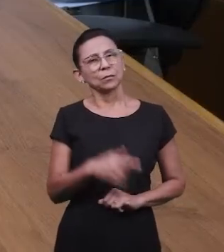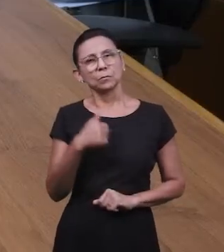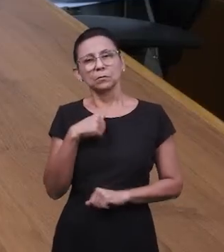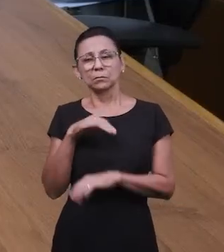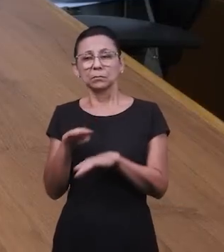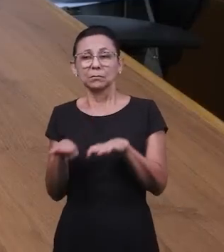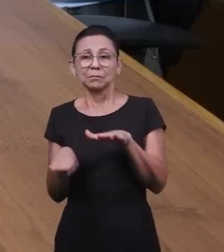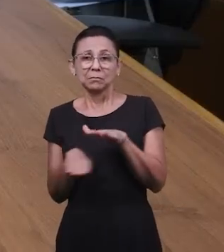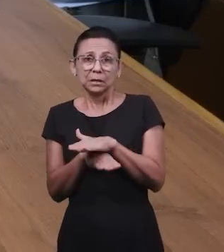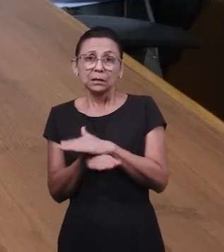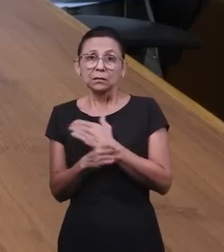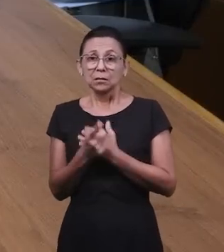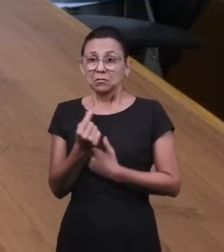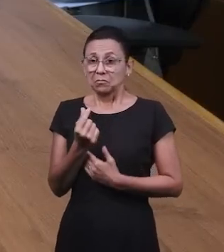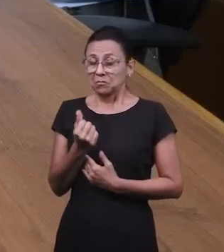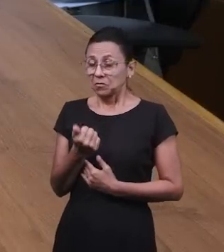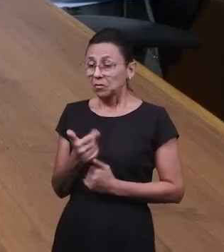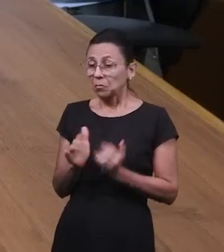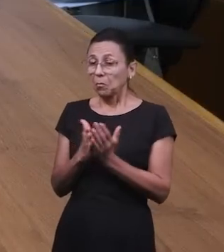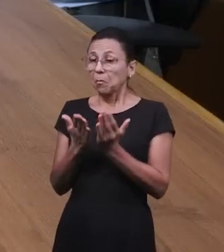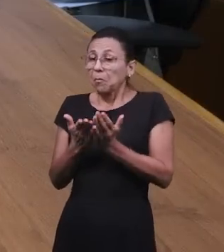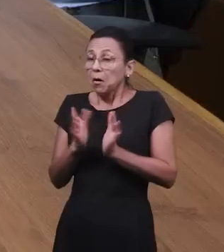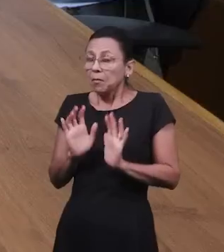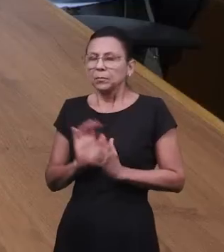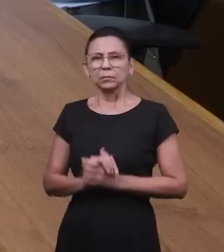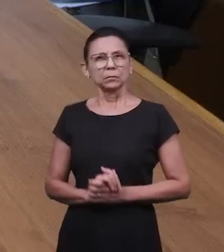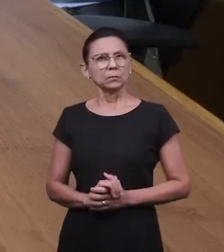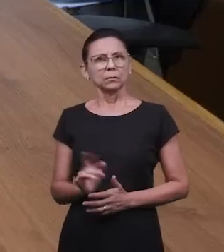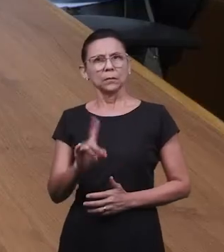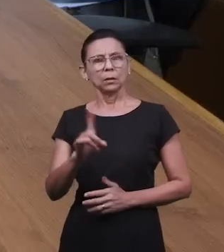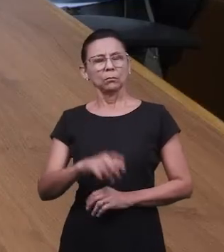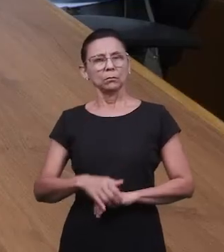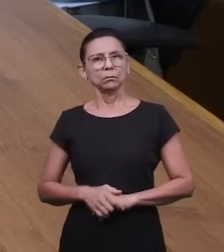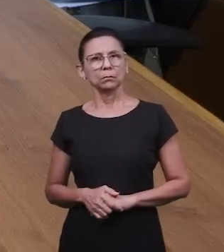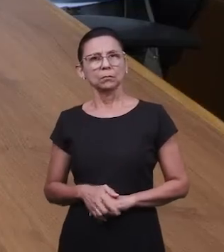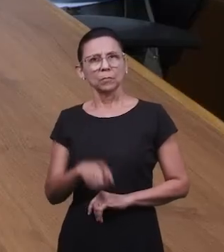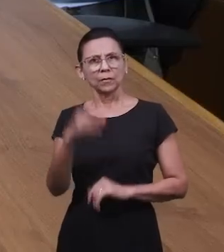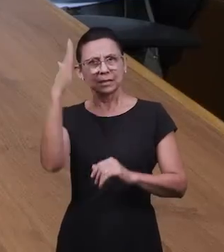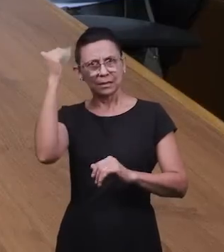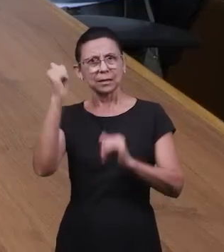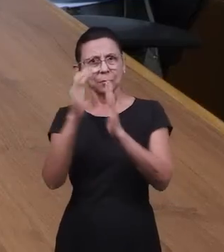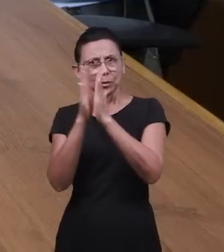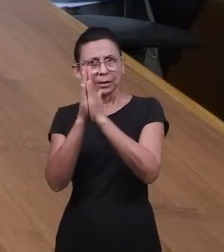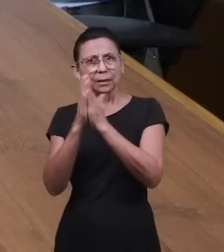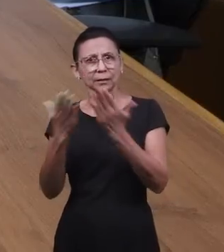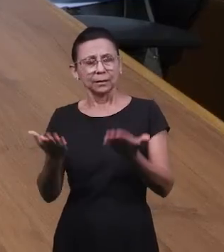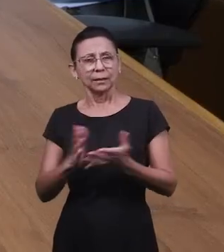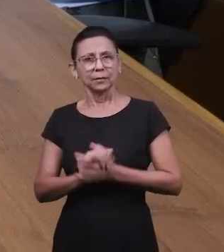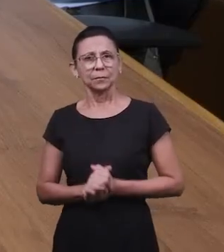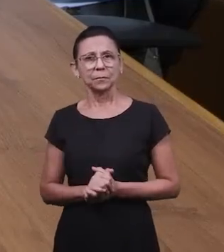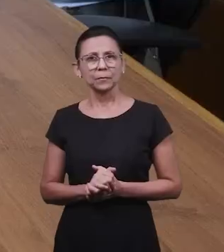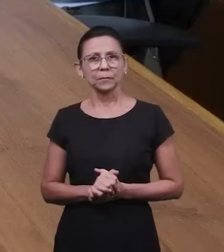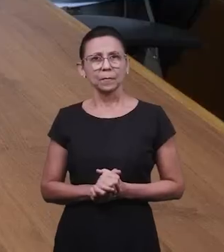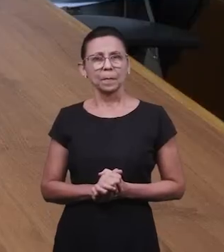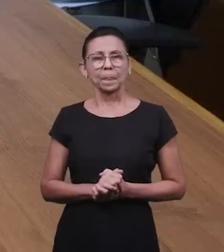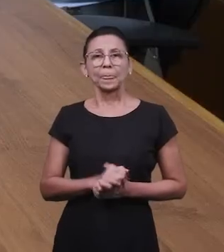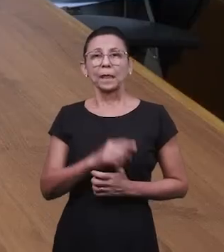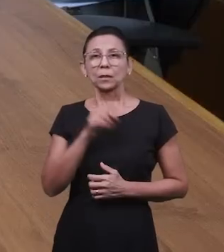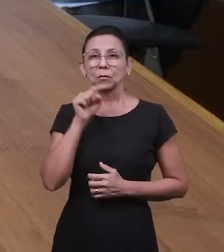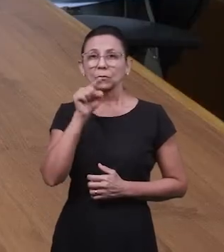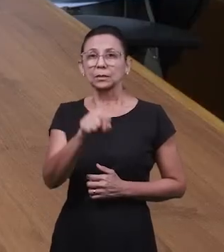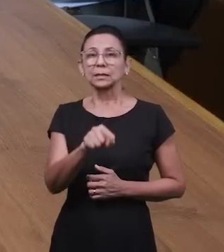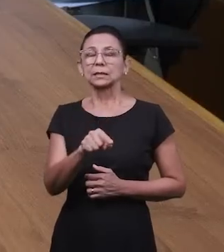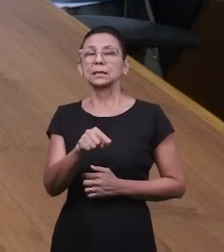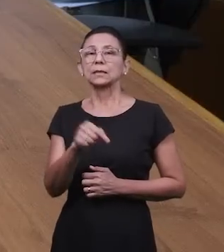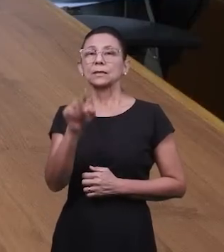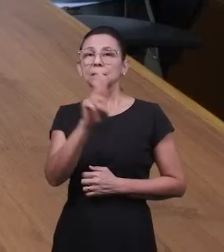humilde, eu não tenho recurso nem nada. A sua oração vai fazer a diferença lá. Você sabendo da luta do seu irmão vai fazer a diferença, você é corpo vivo,